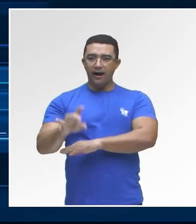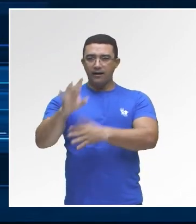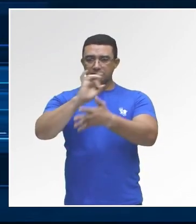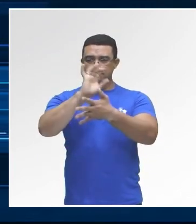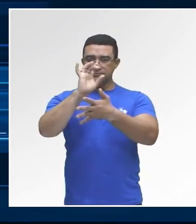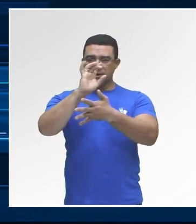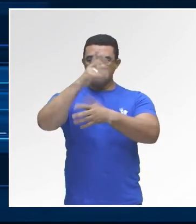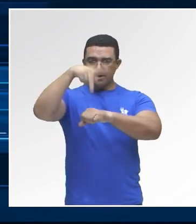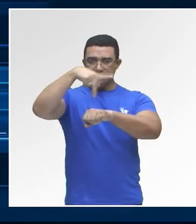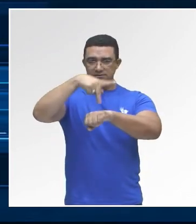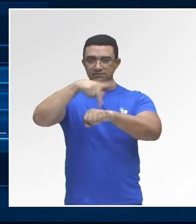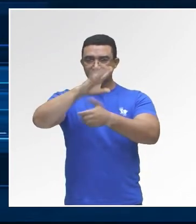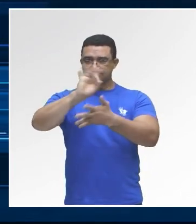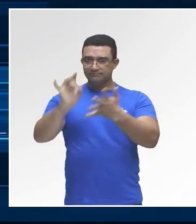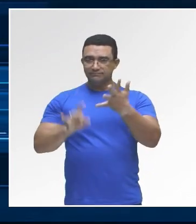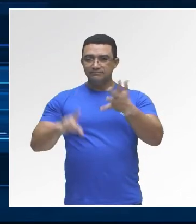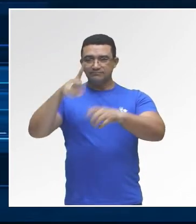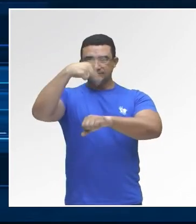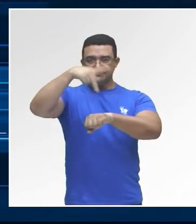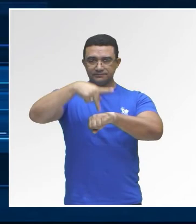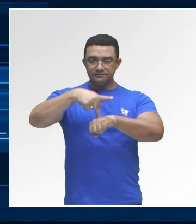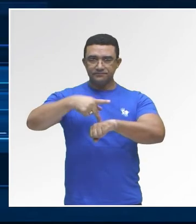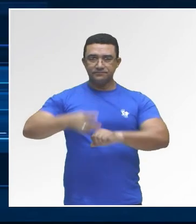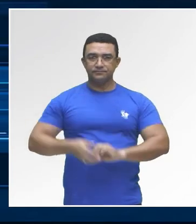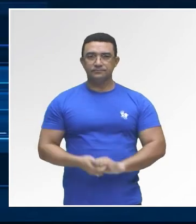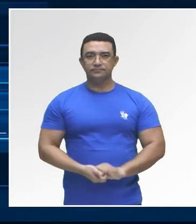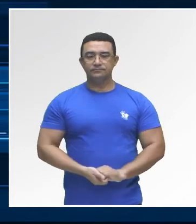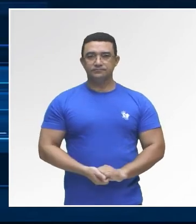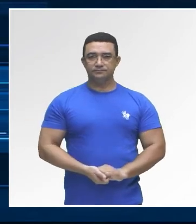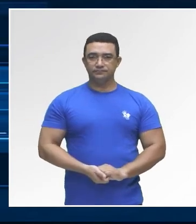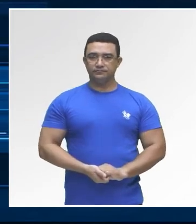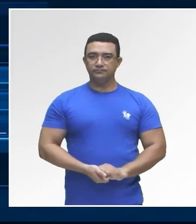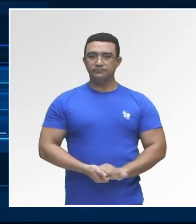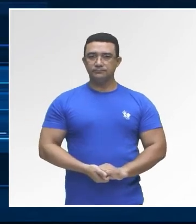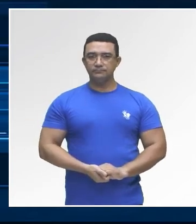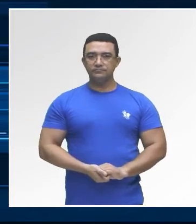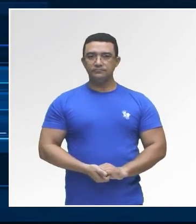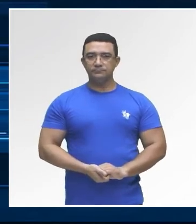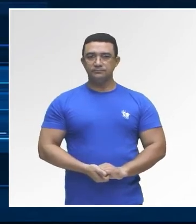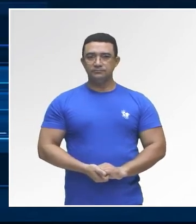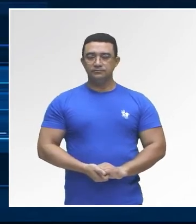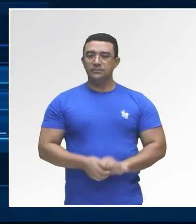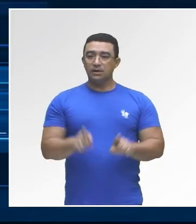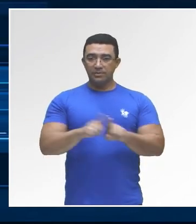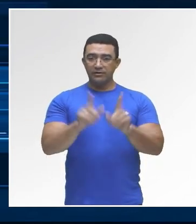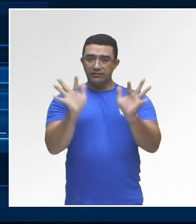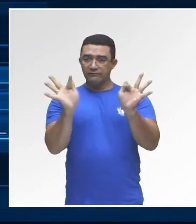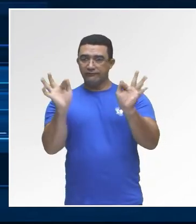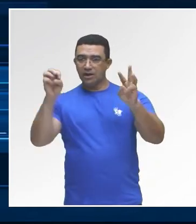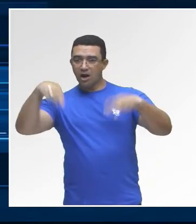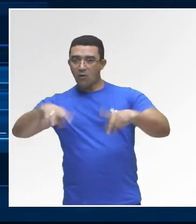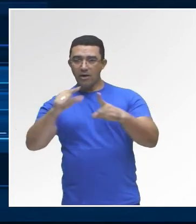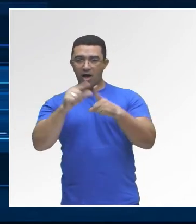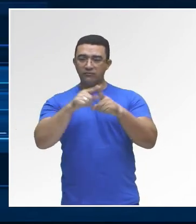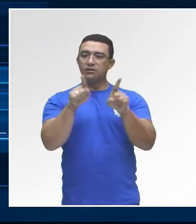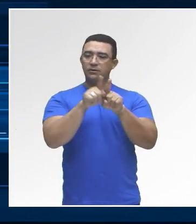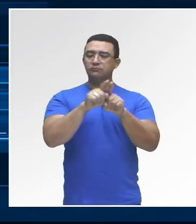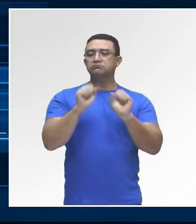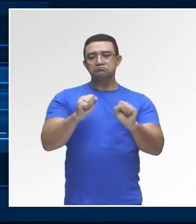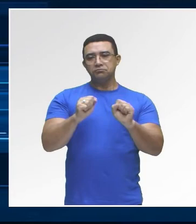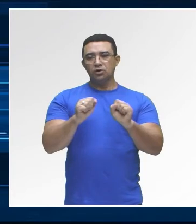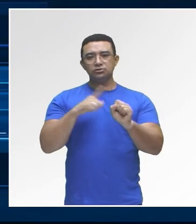Continuando, outras formas também de nacionalidade, você tem a terminação is. Olha aqui, ó,